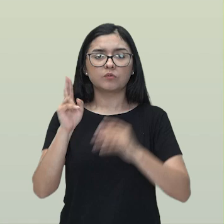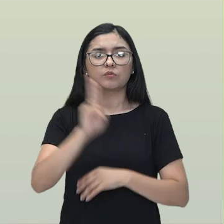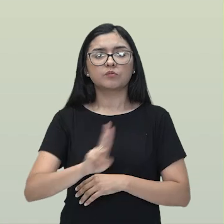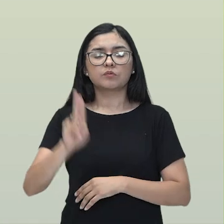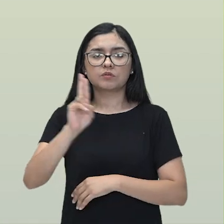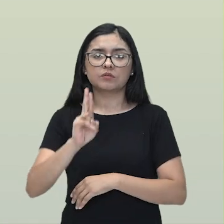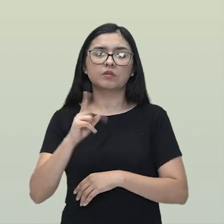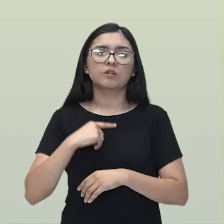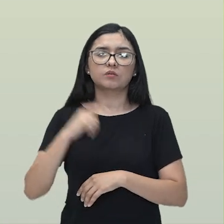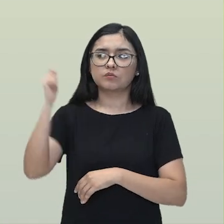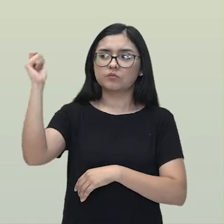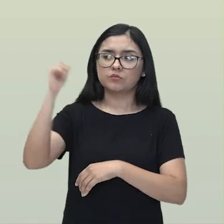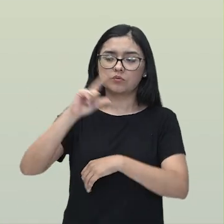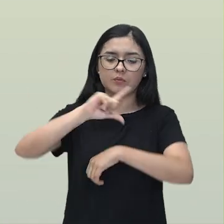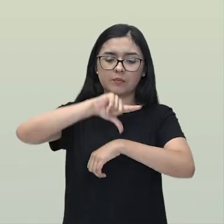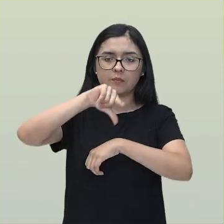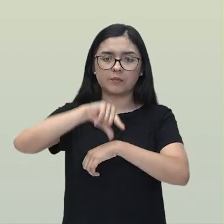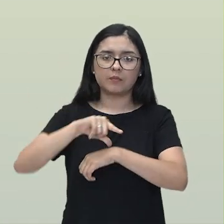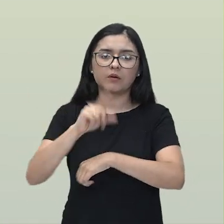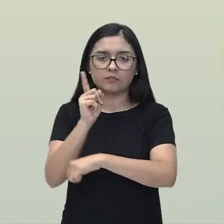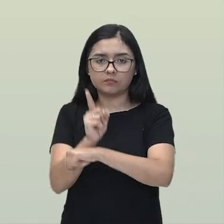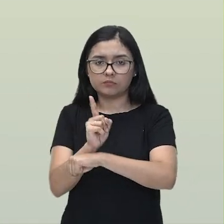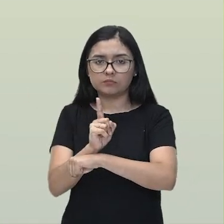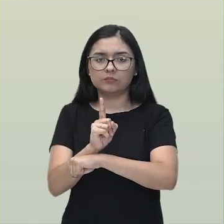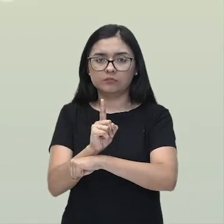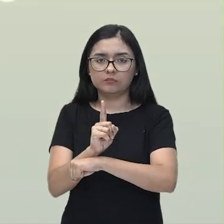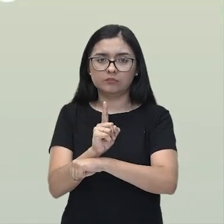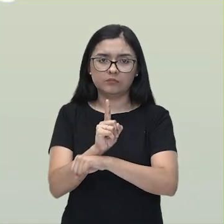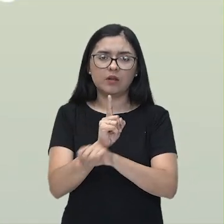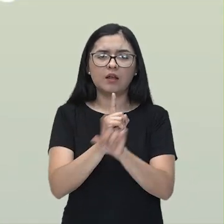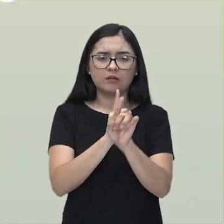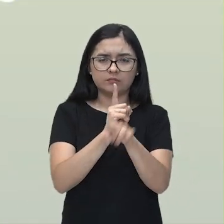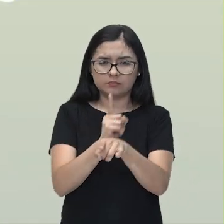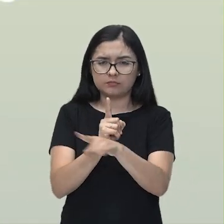solar vertical ou gnomon.